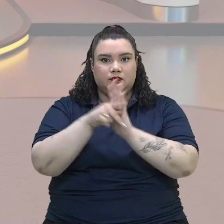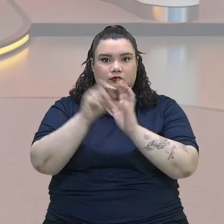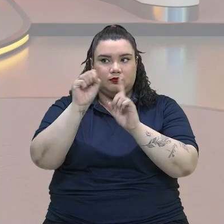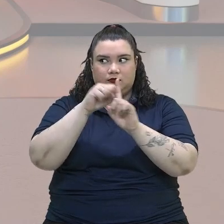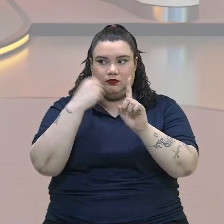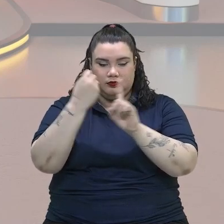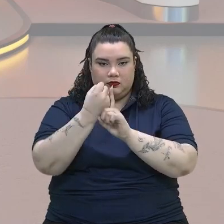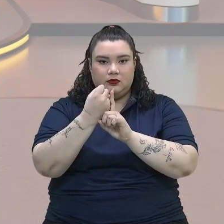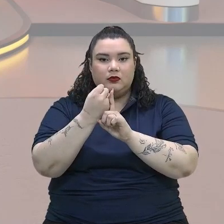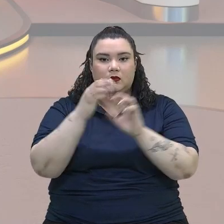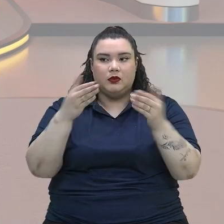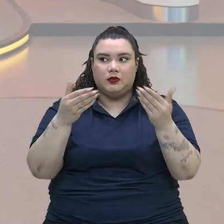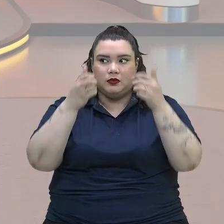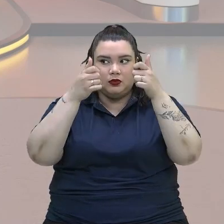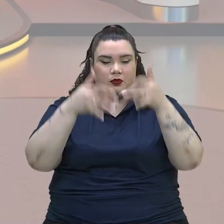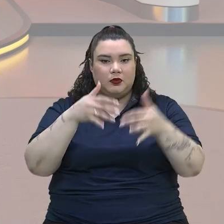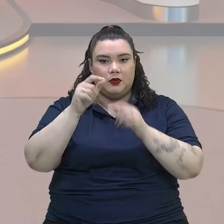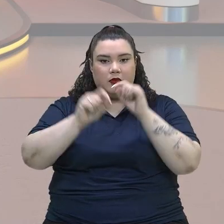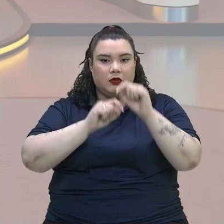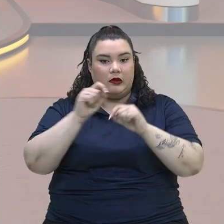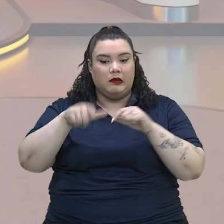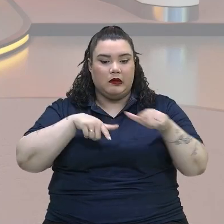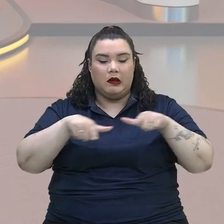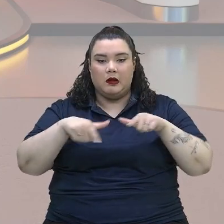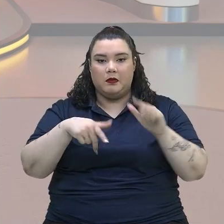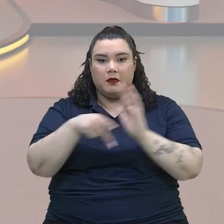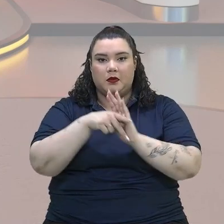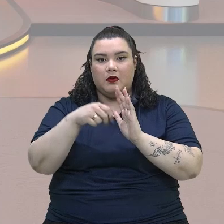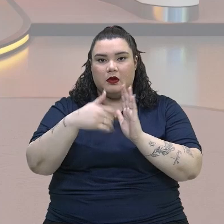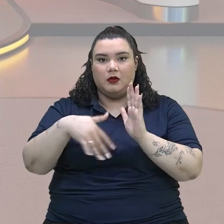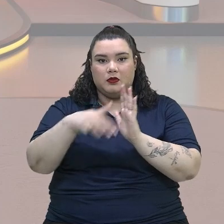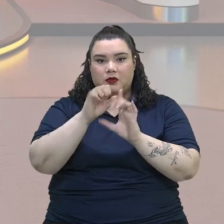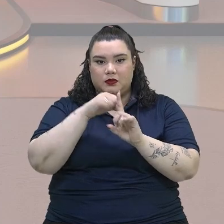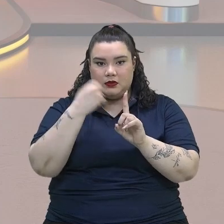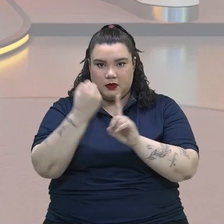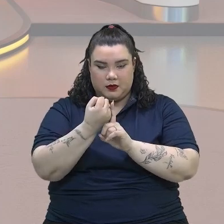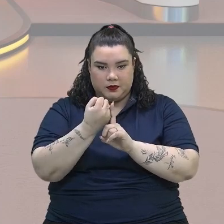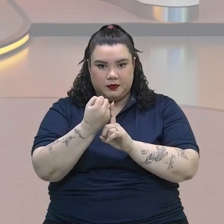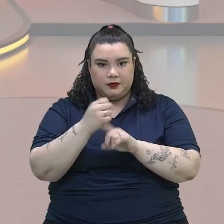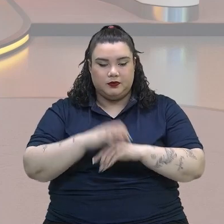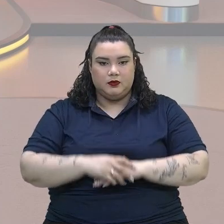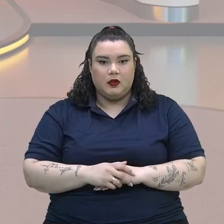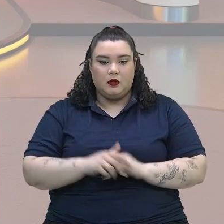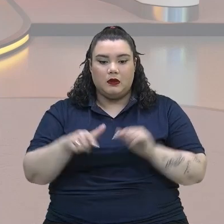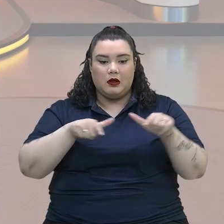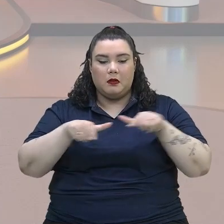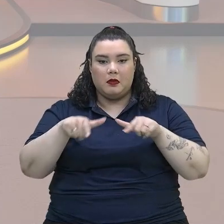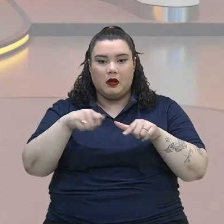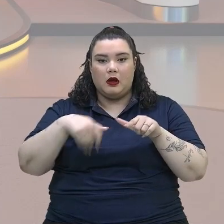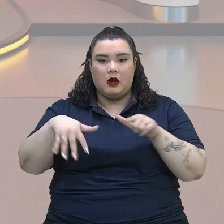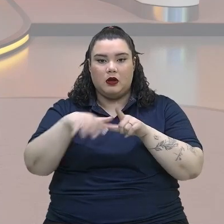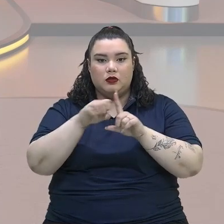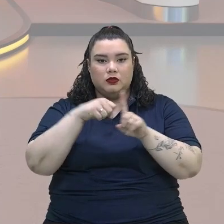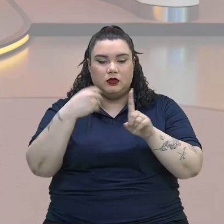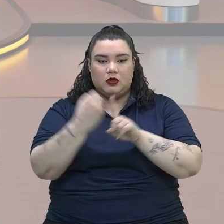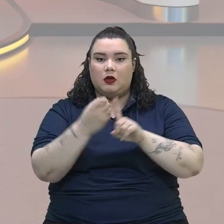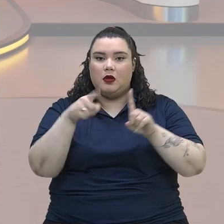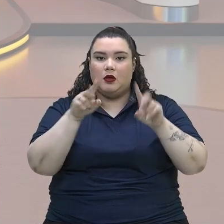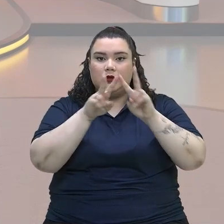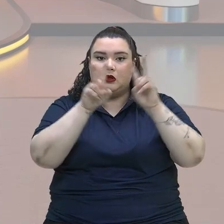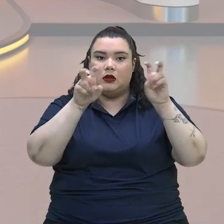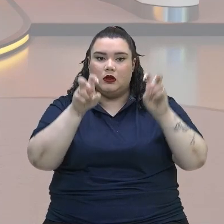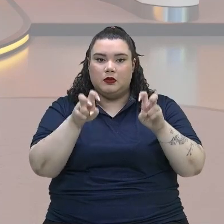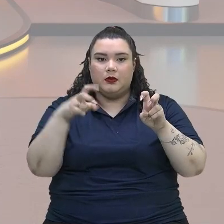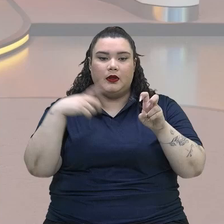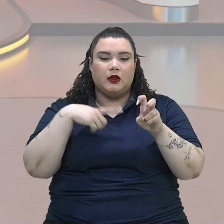e a gente vai falar então do trabalho como categoria social. O trabalho como categoria social foi um tema que